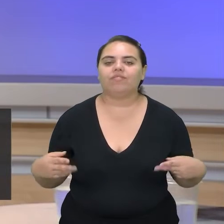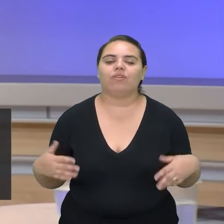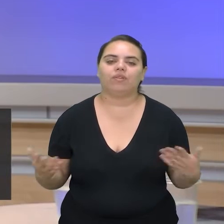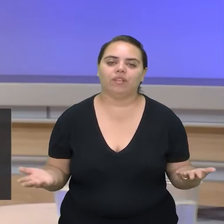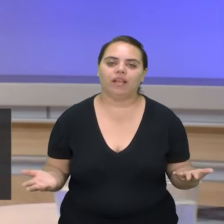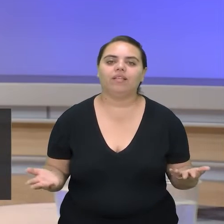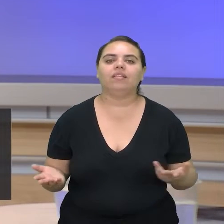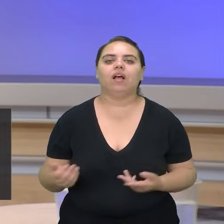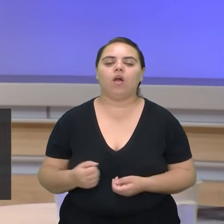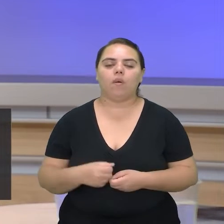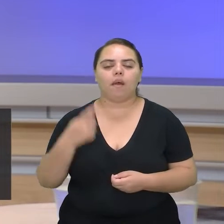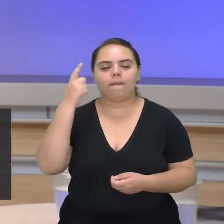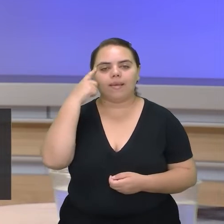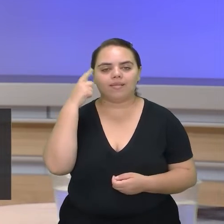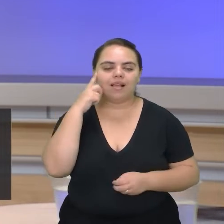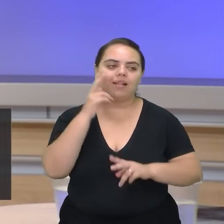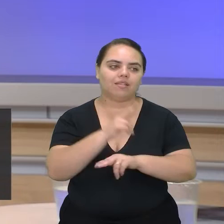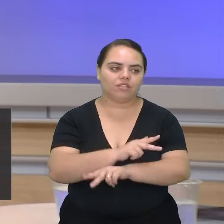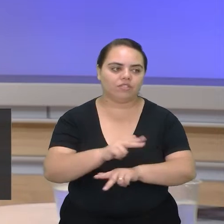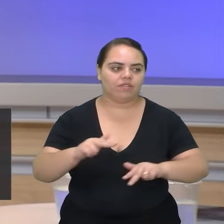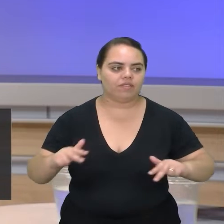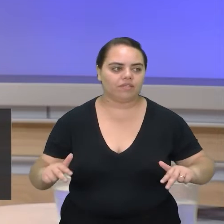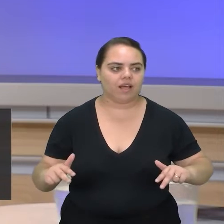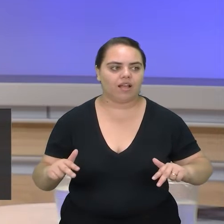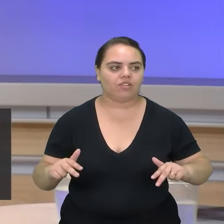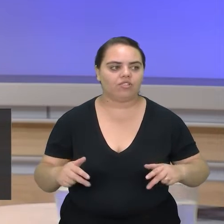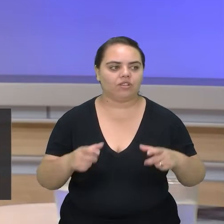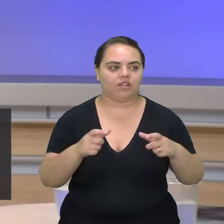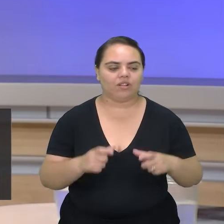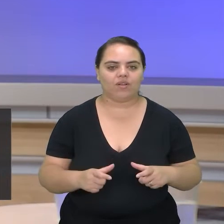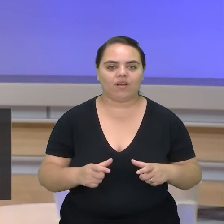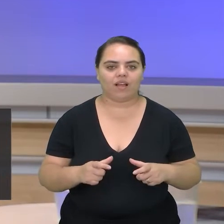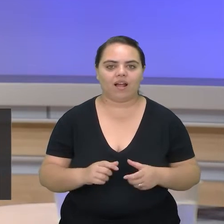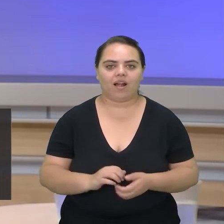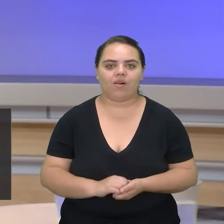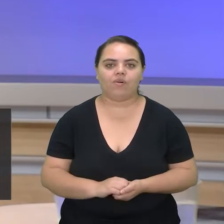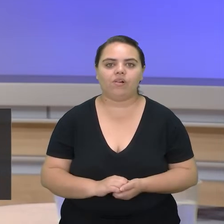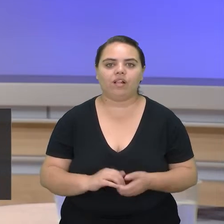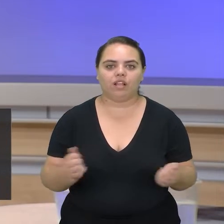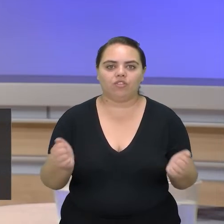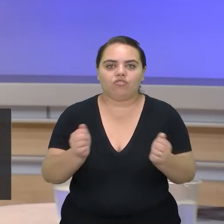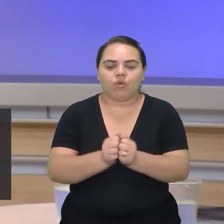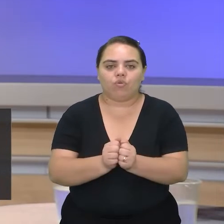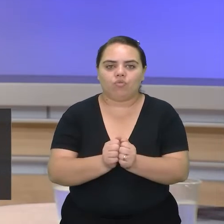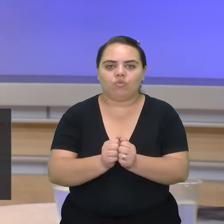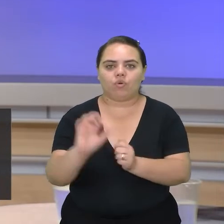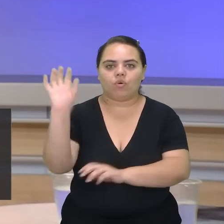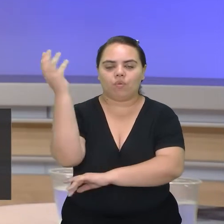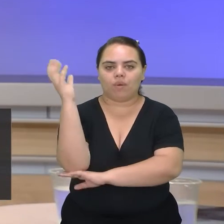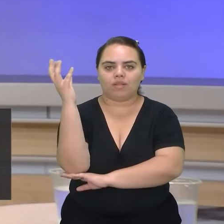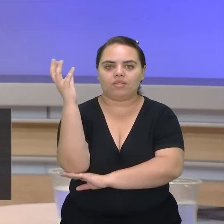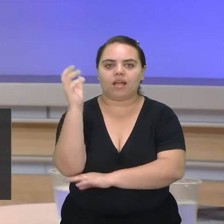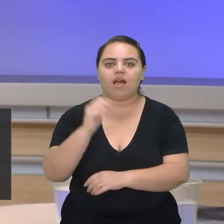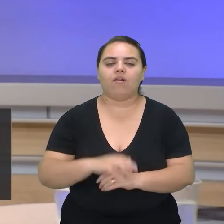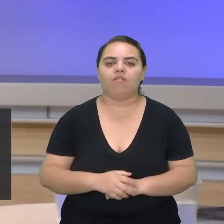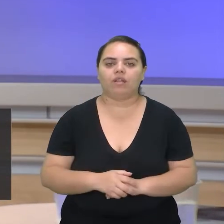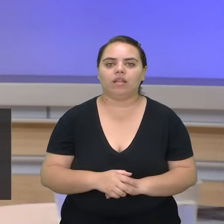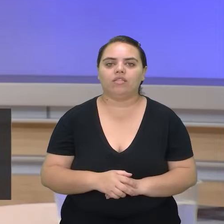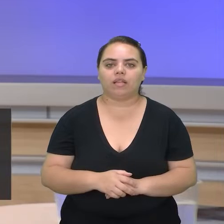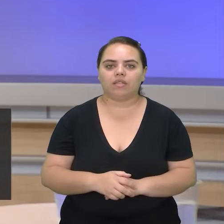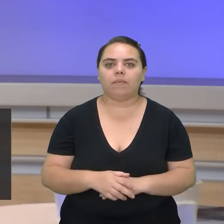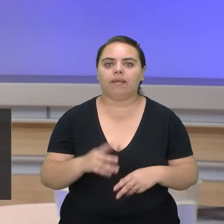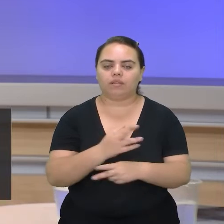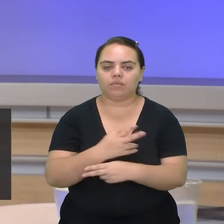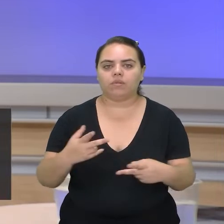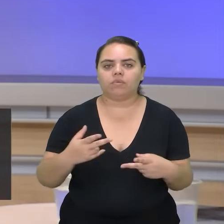Então, pensar essa biodiversidade local e junto com as árvores, a gente também traz as espécies de adubação